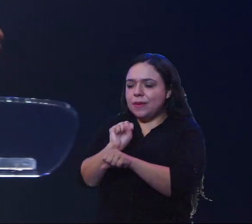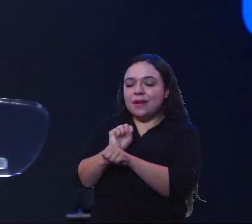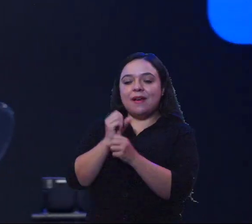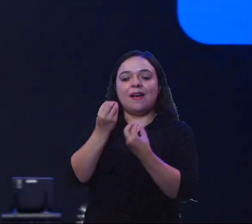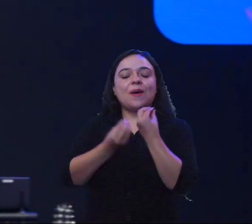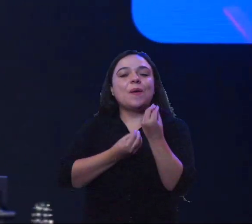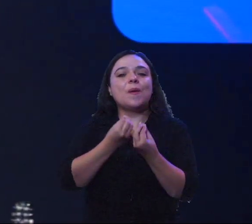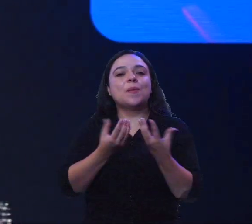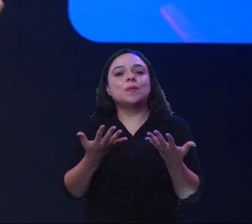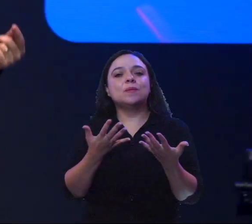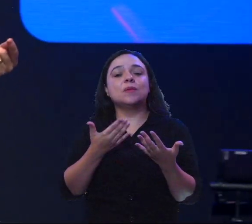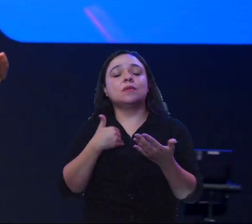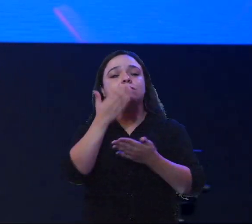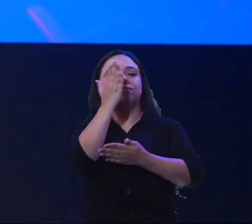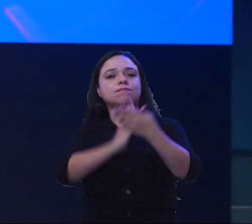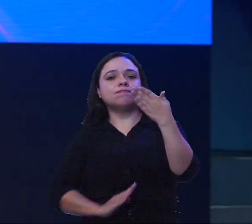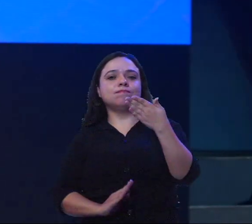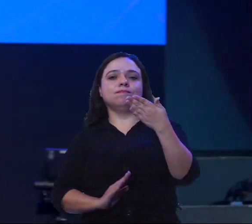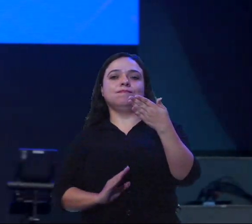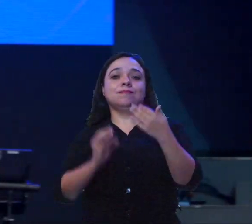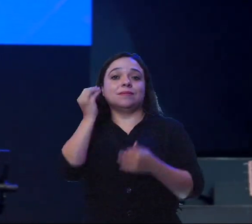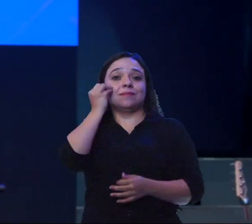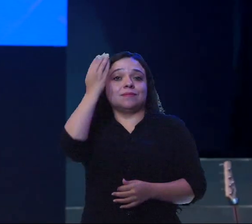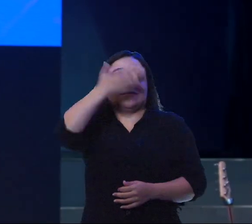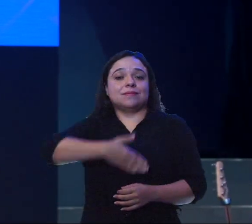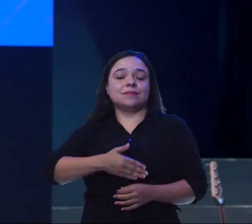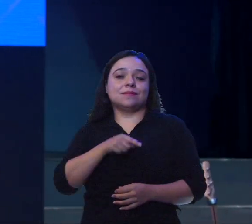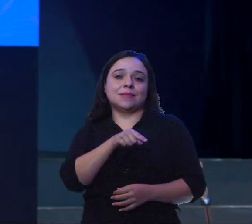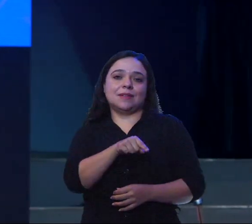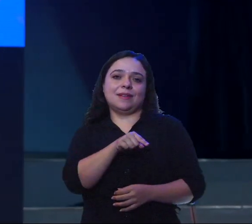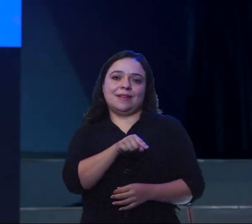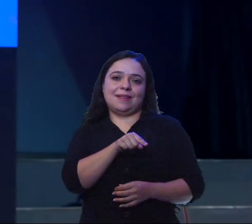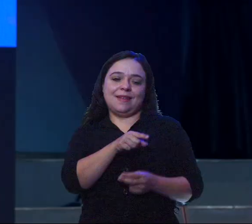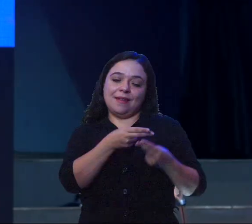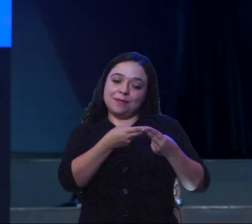muitos de nós têm sido reprovados no teste do tempo.